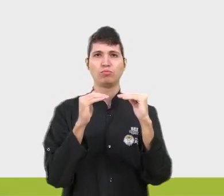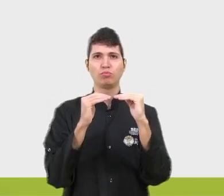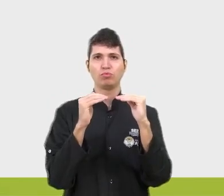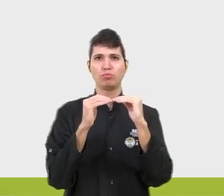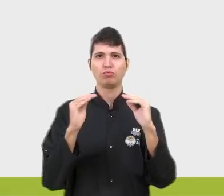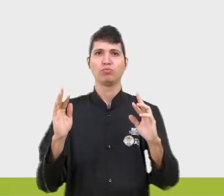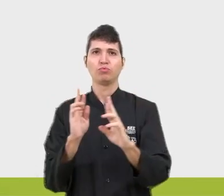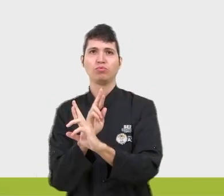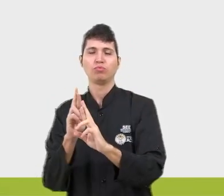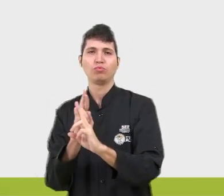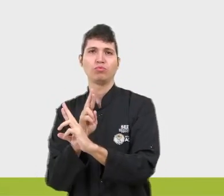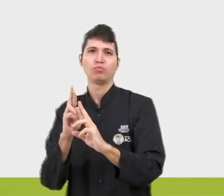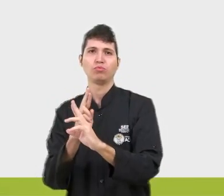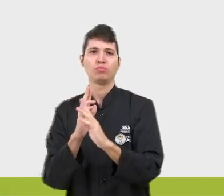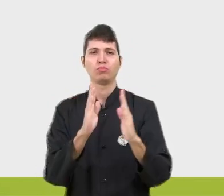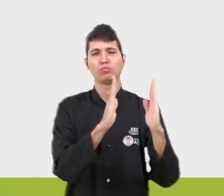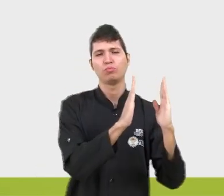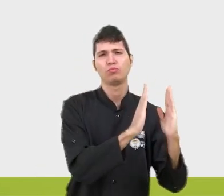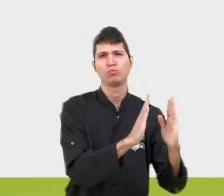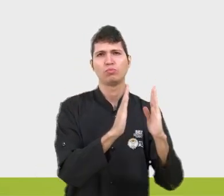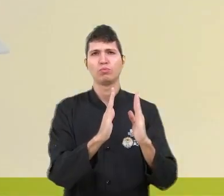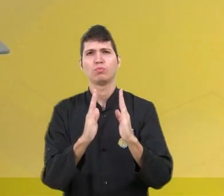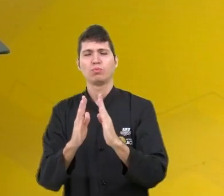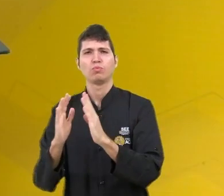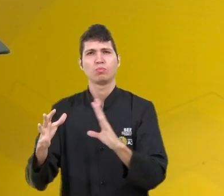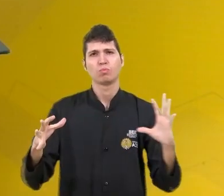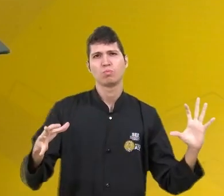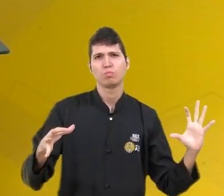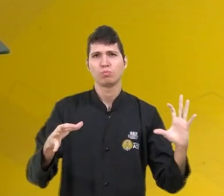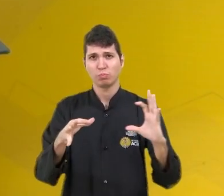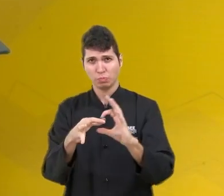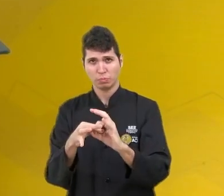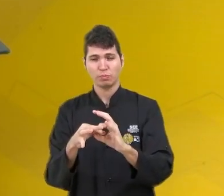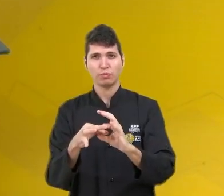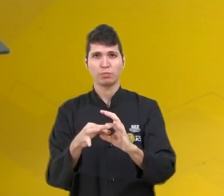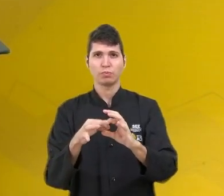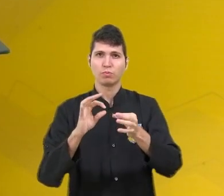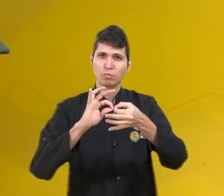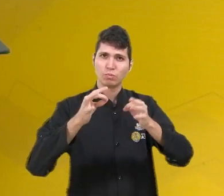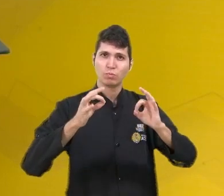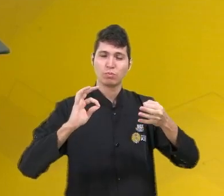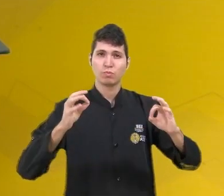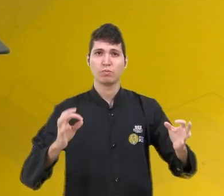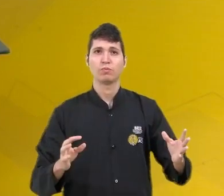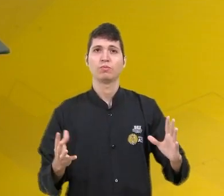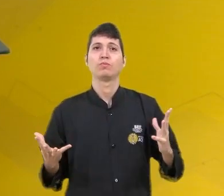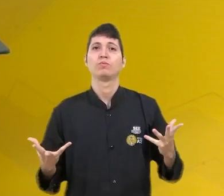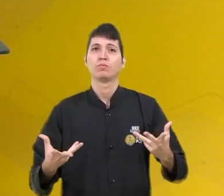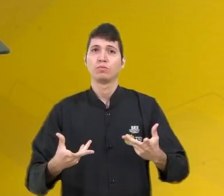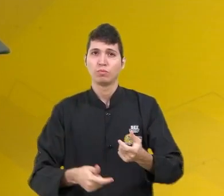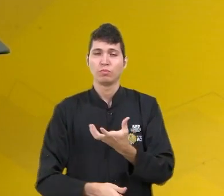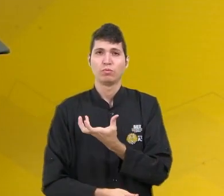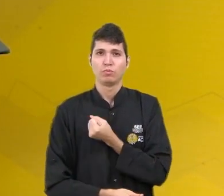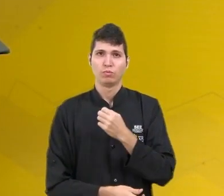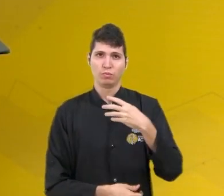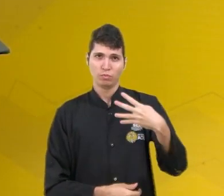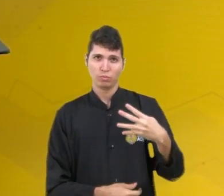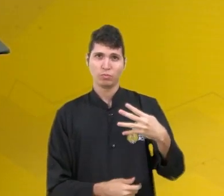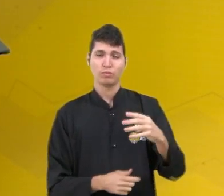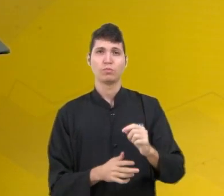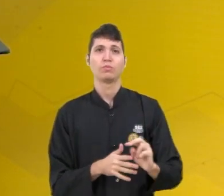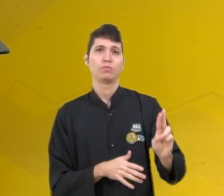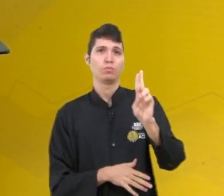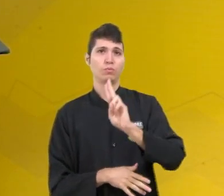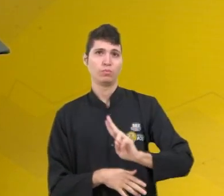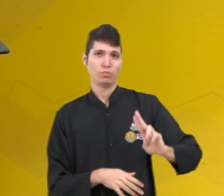com as anteriores. Então, resumindo para vocês essa competência de número 4. Nessa competência de número 4, você vai